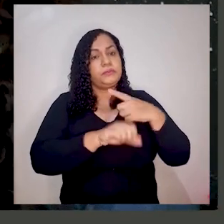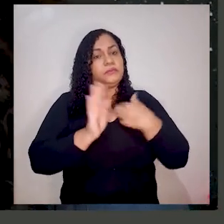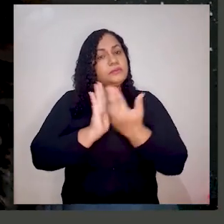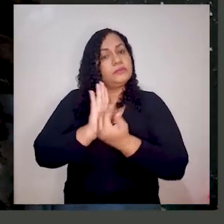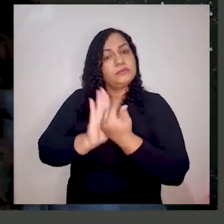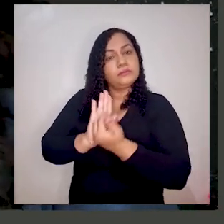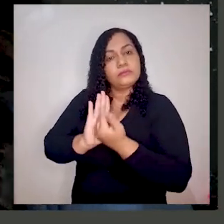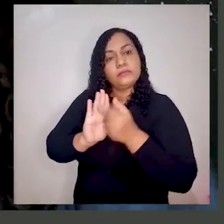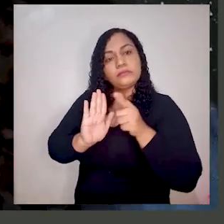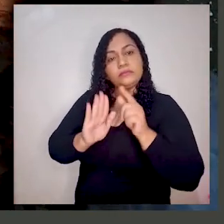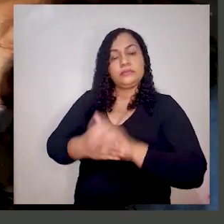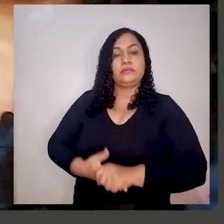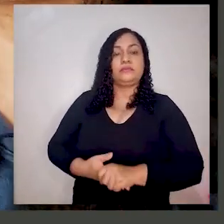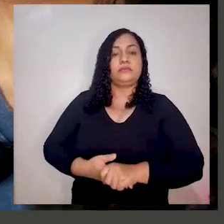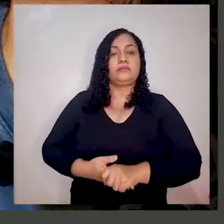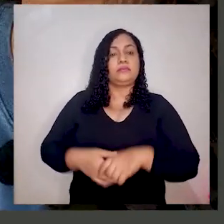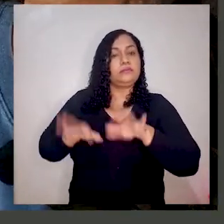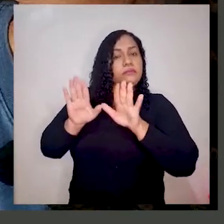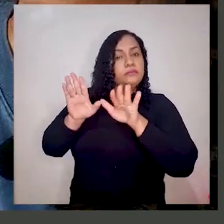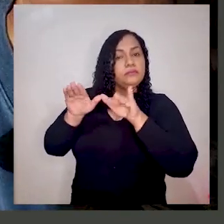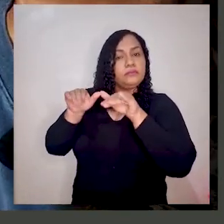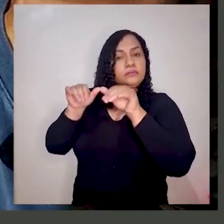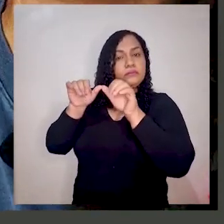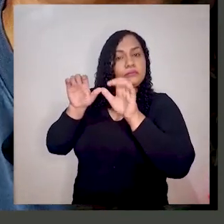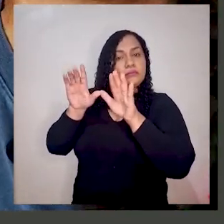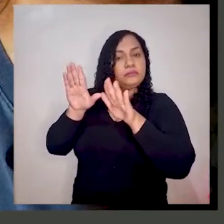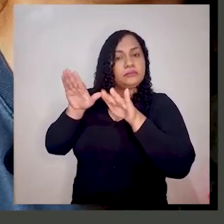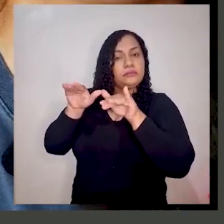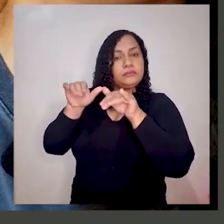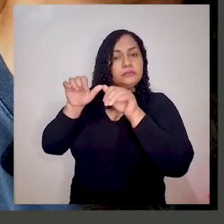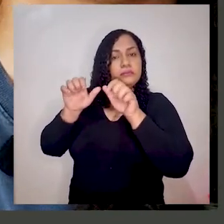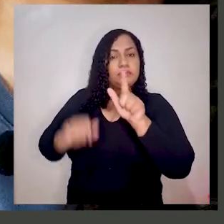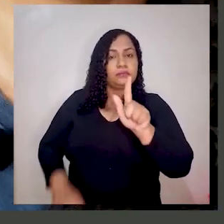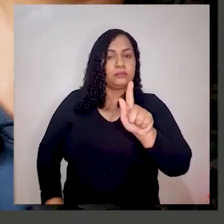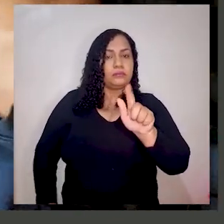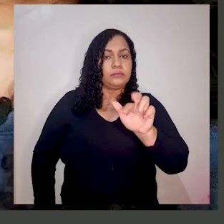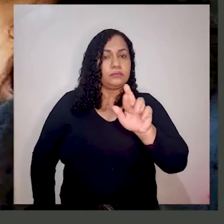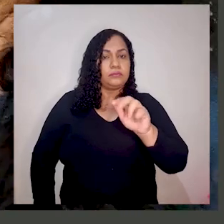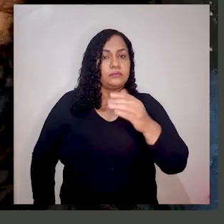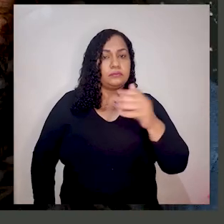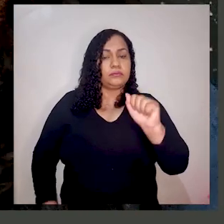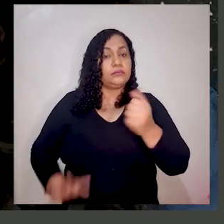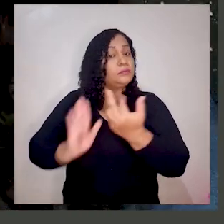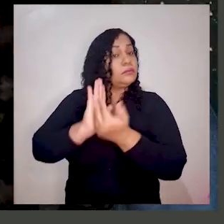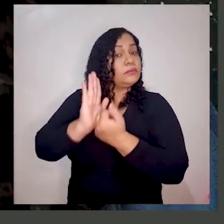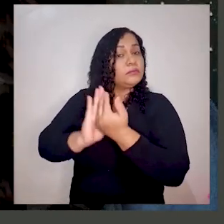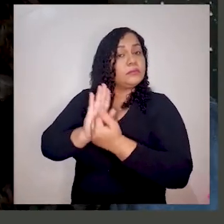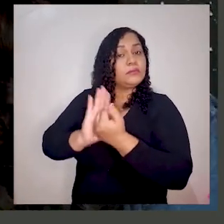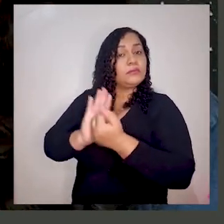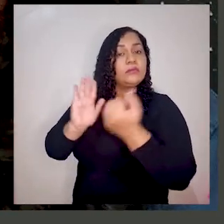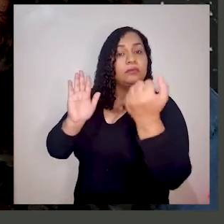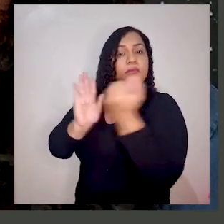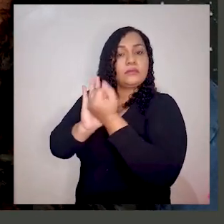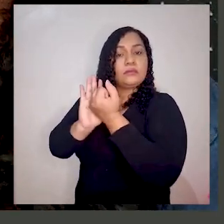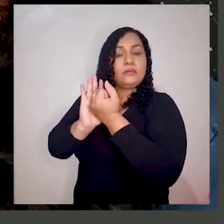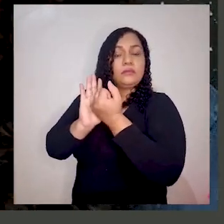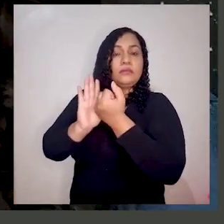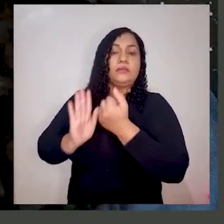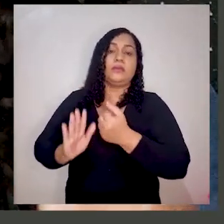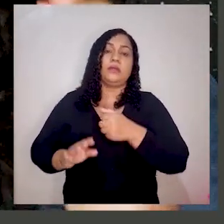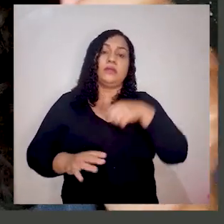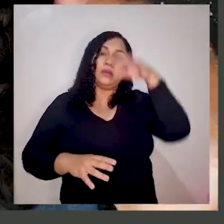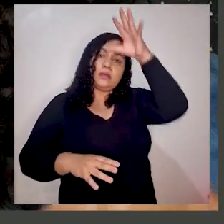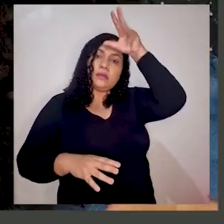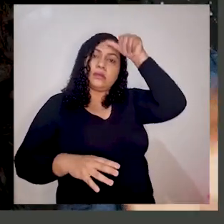Vai aparecer esse símbolozinho aqui, ó, tá? Essa garça aqui que é o símbolo aí desse polo industrial da Zona Franca de